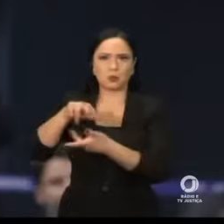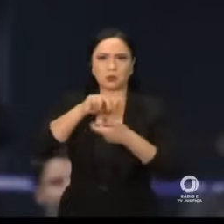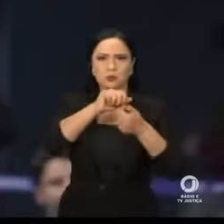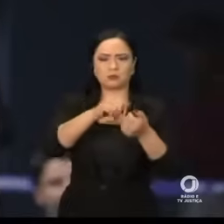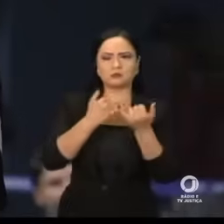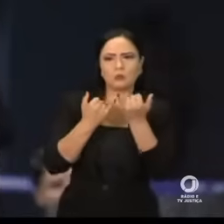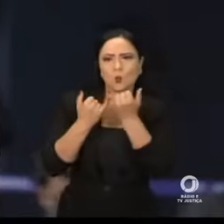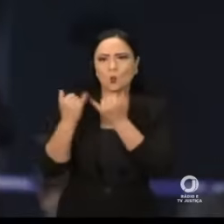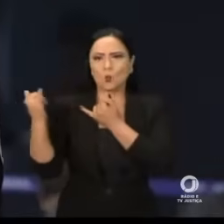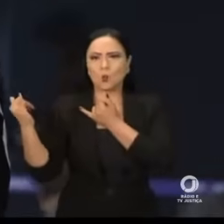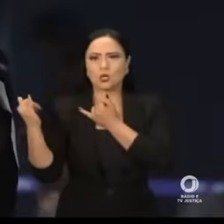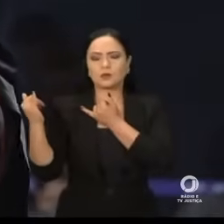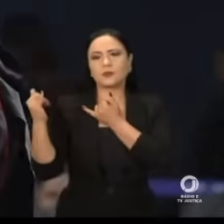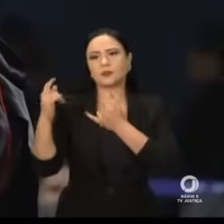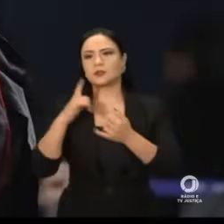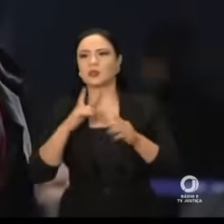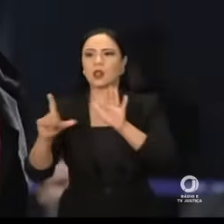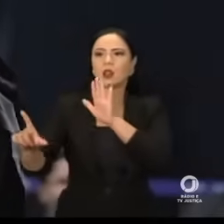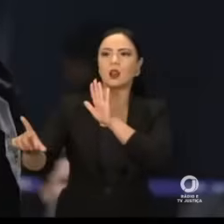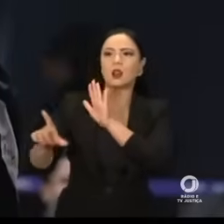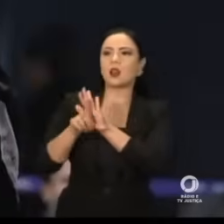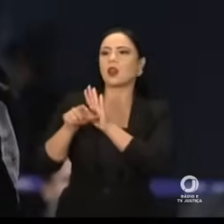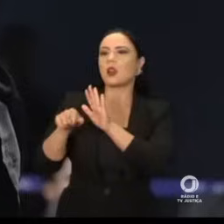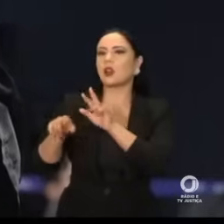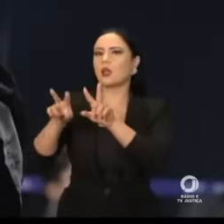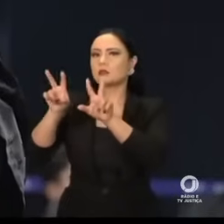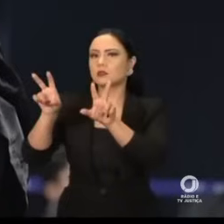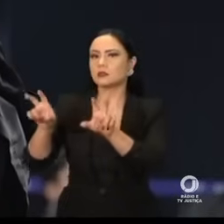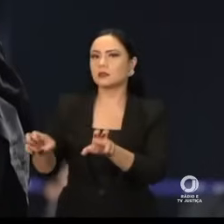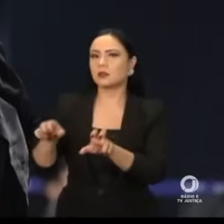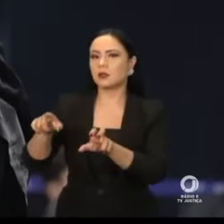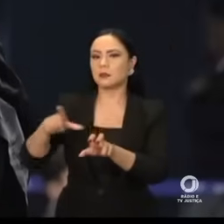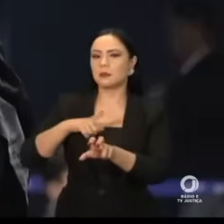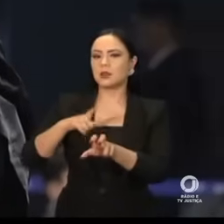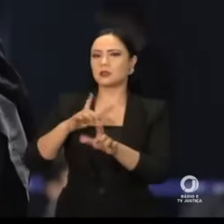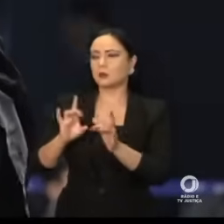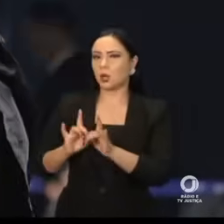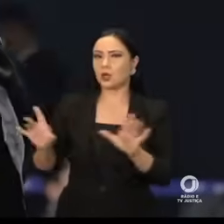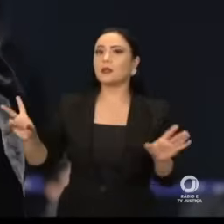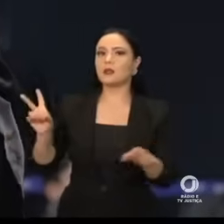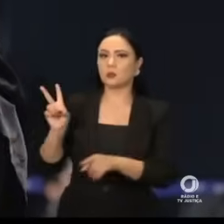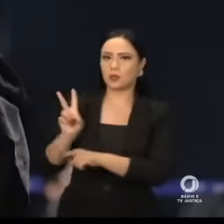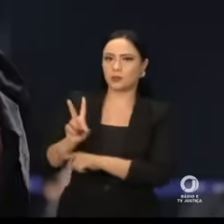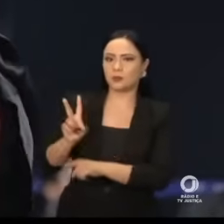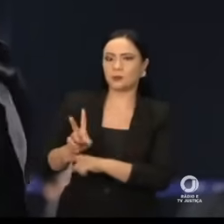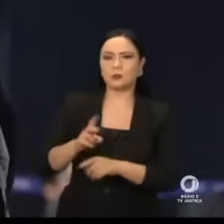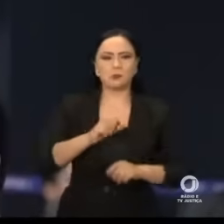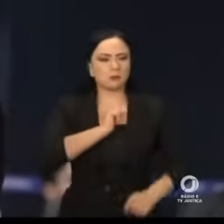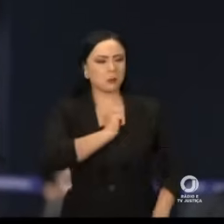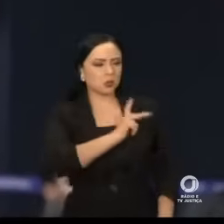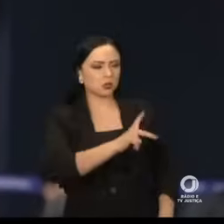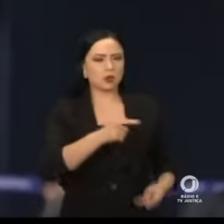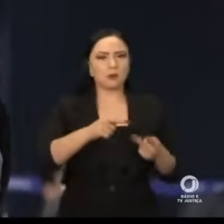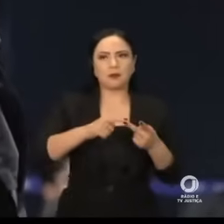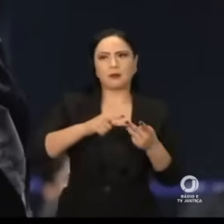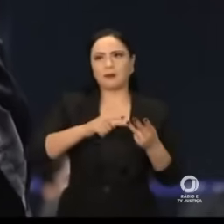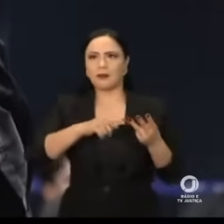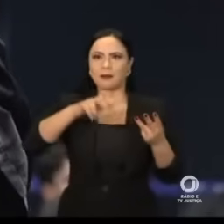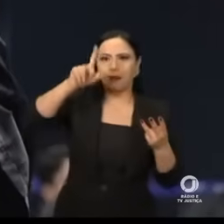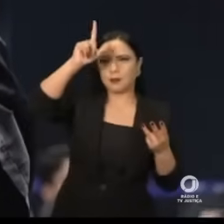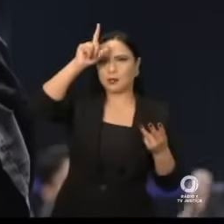Os americanos têm uma legislação em relação à preservação do Estado democrático, Portugal tem, a Alemanha tem, o Brasil